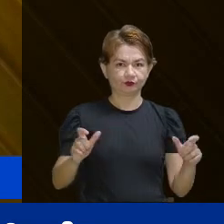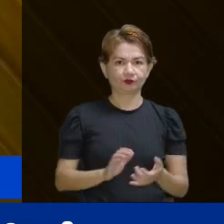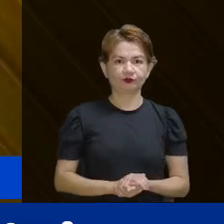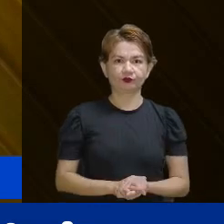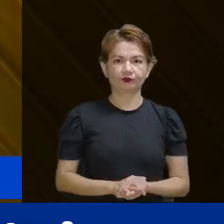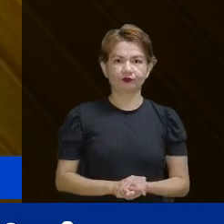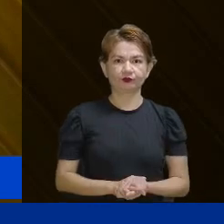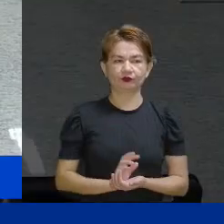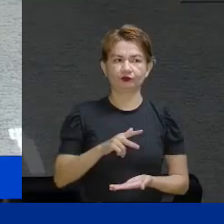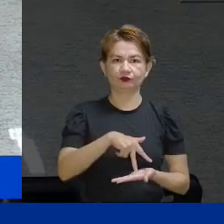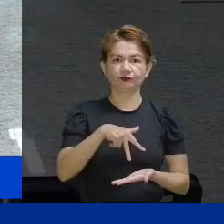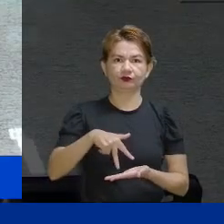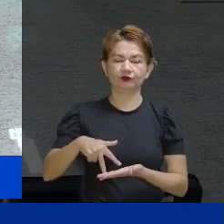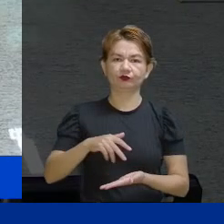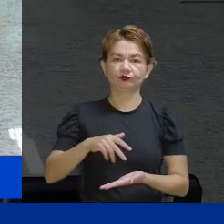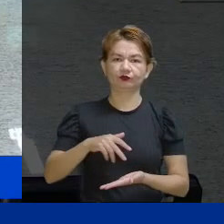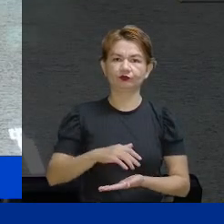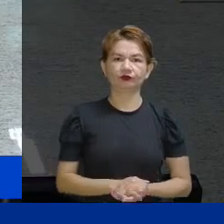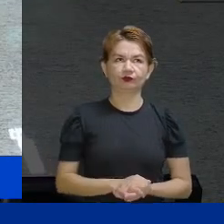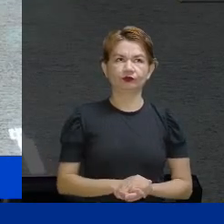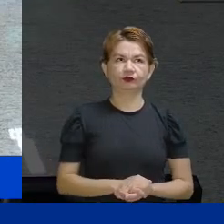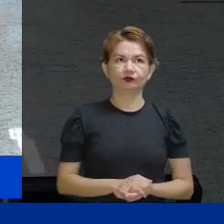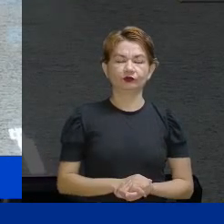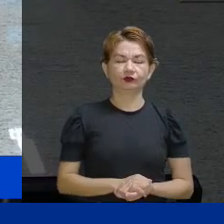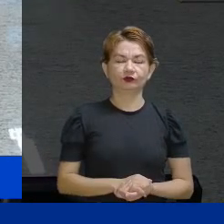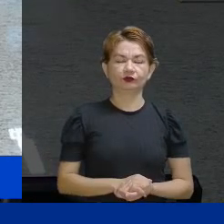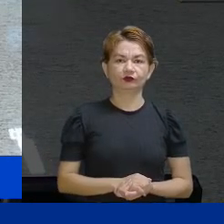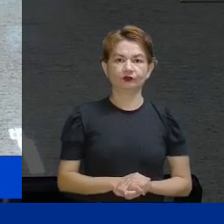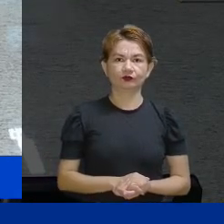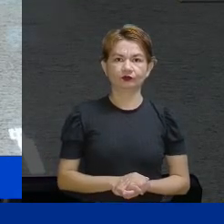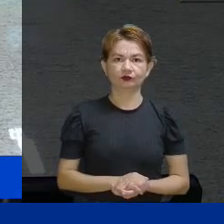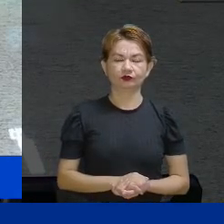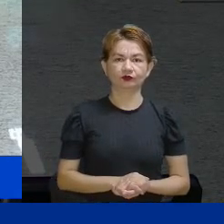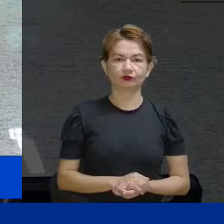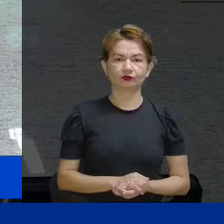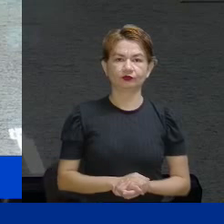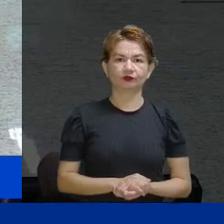posição protocolar, acompanhar o hino nacional brasileiro.